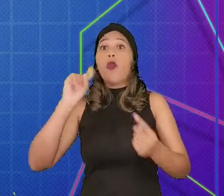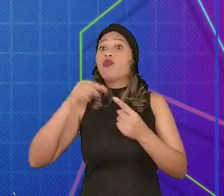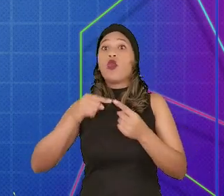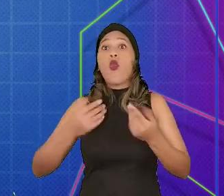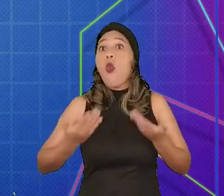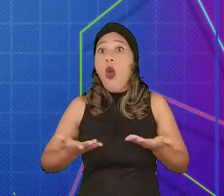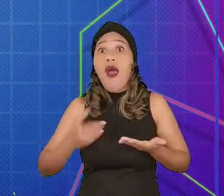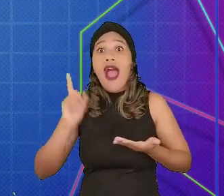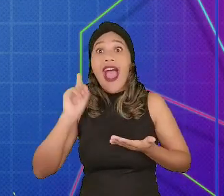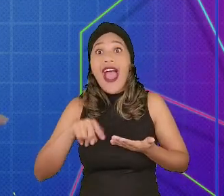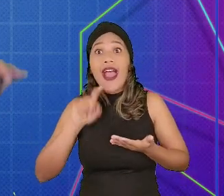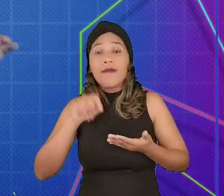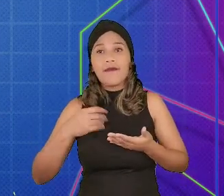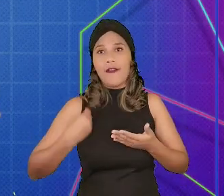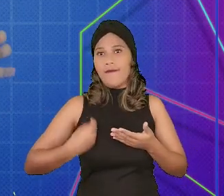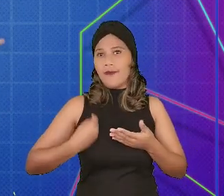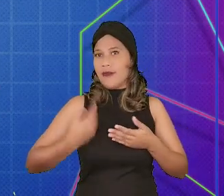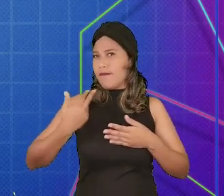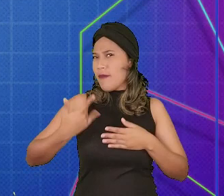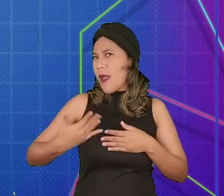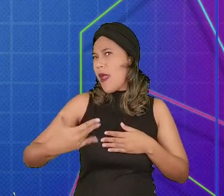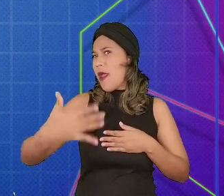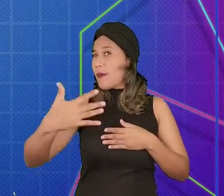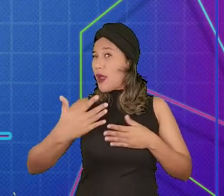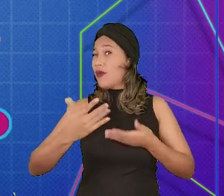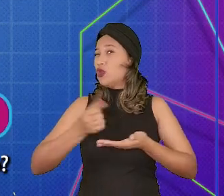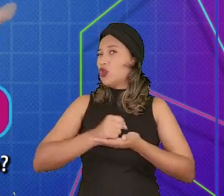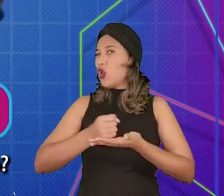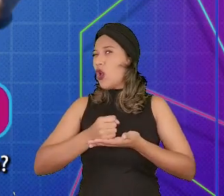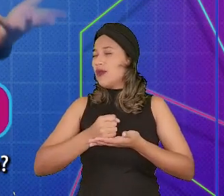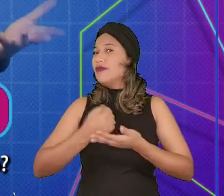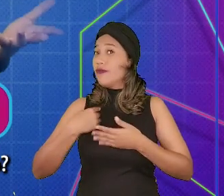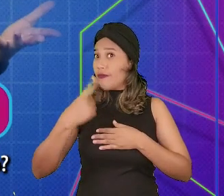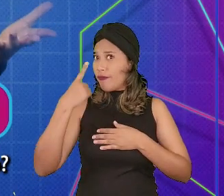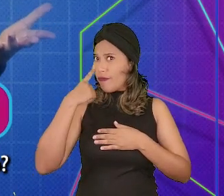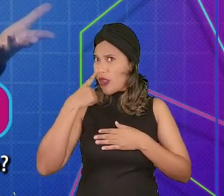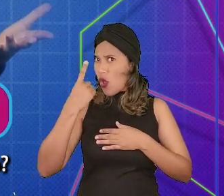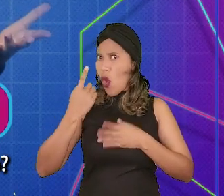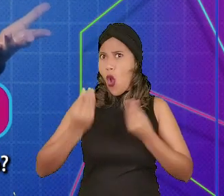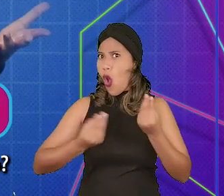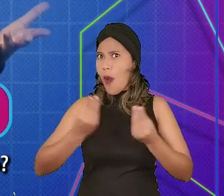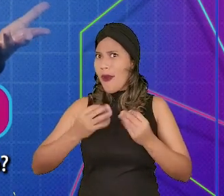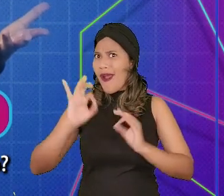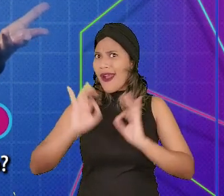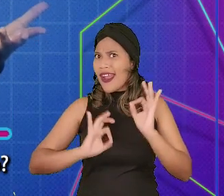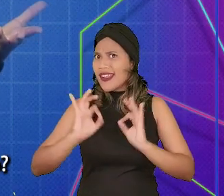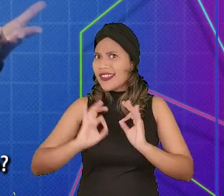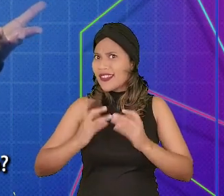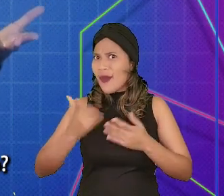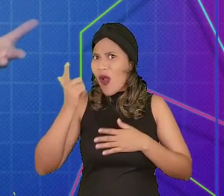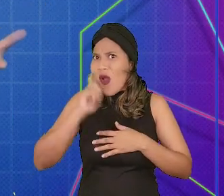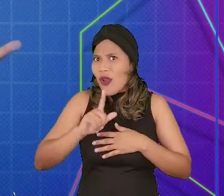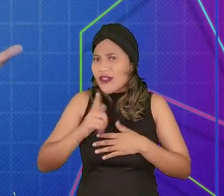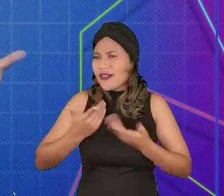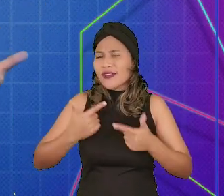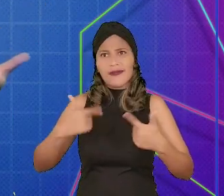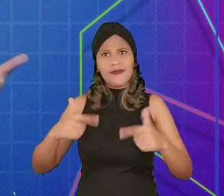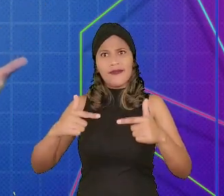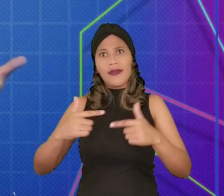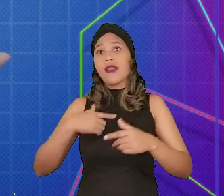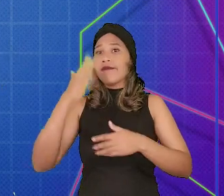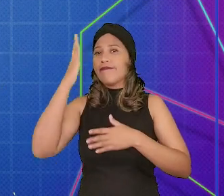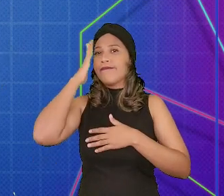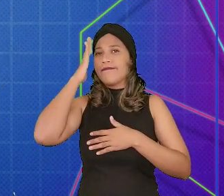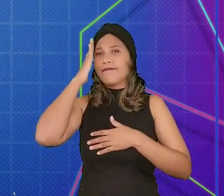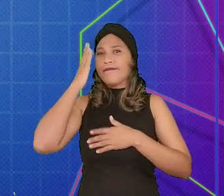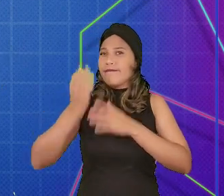o objetivo é dar uma longa vida ao jogo. E como eu me organizo para dar conta disso tudo? Galera, a gente já sabe que